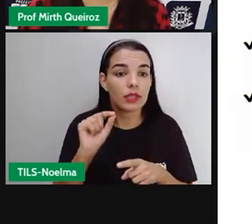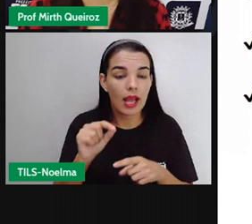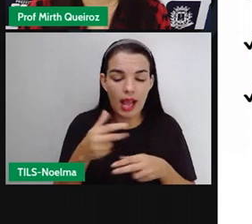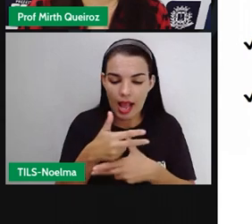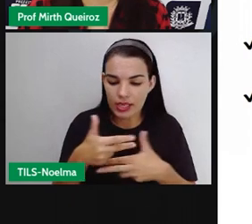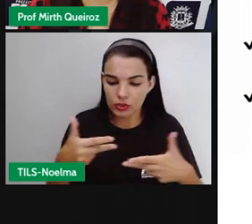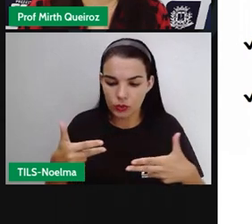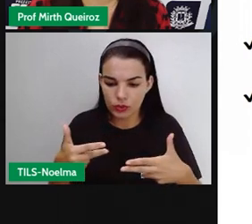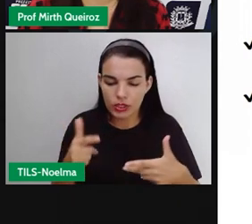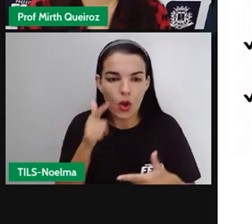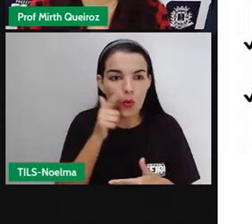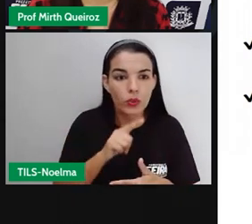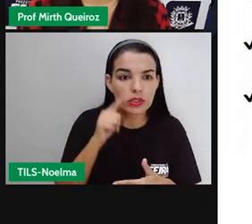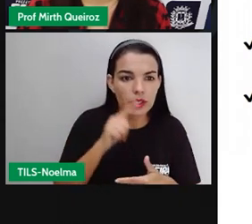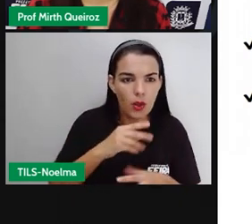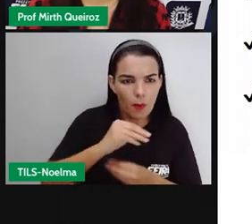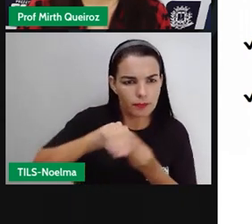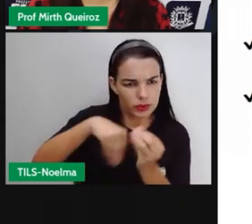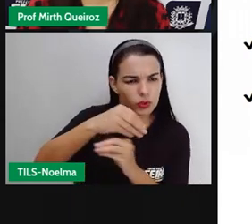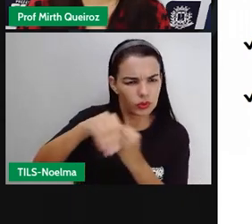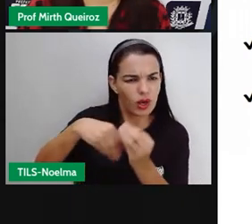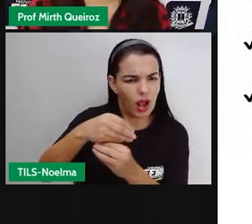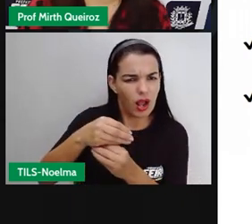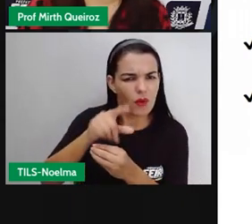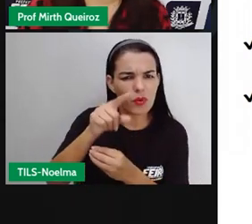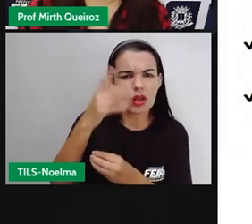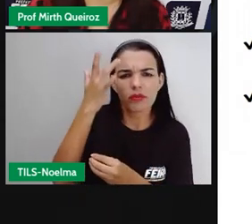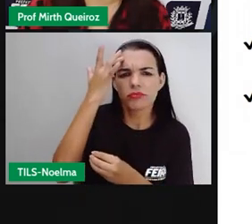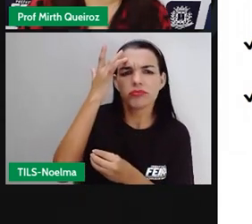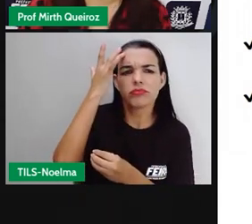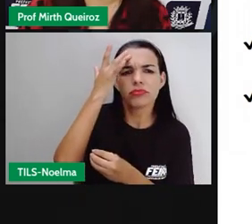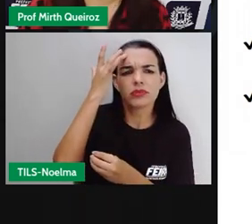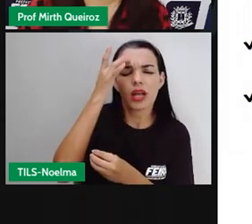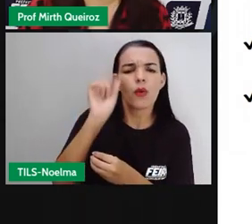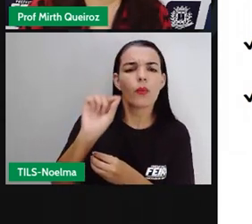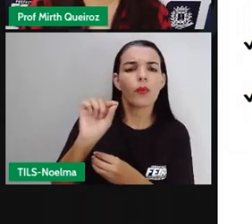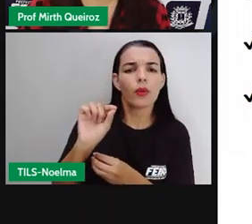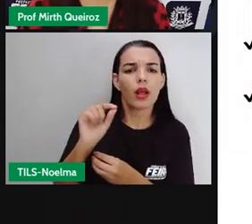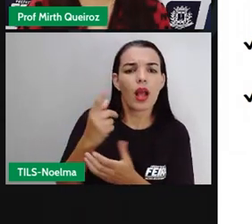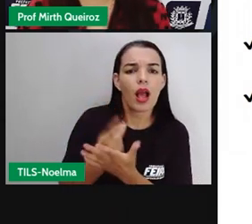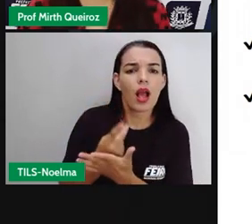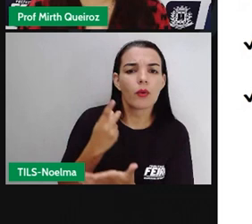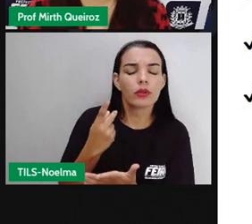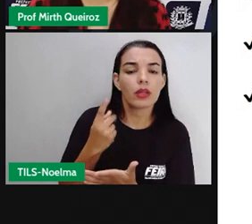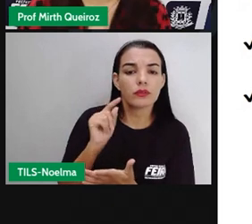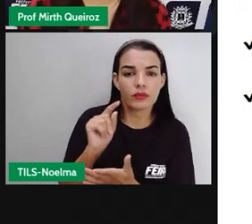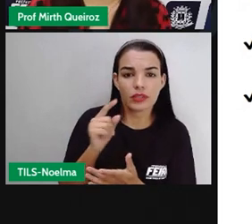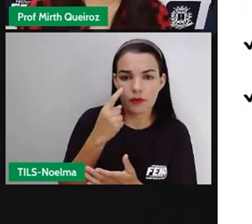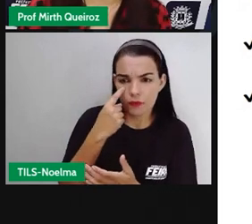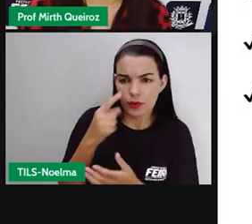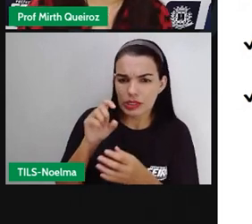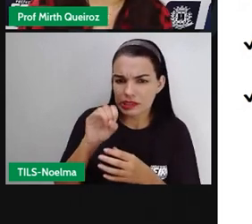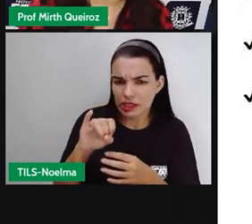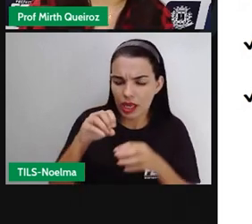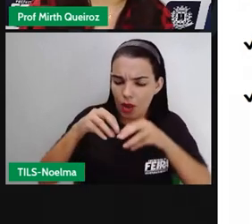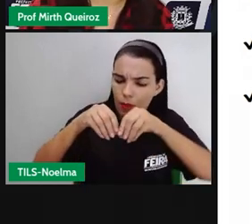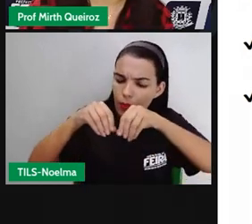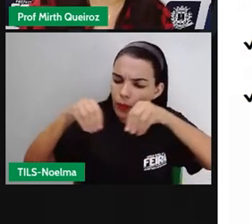ser dissolvidos? Por que que vocês acham que isso acontece? Eles foram dissolvidos? O glitter ou